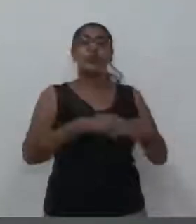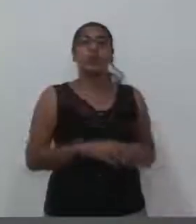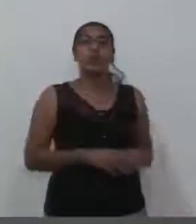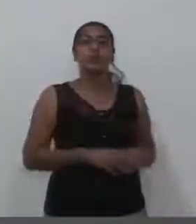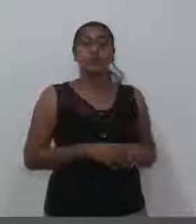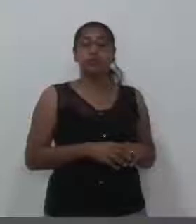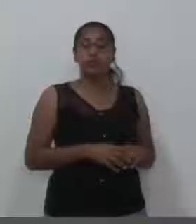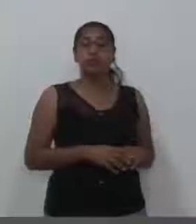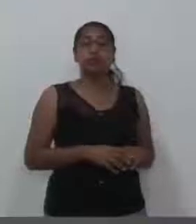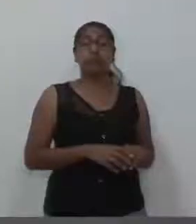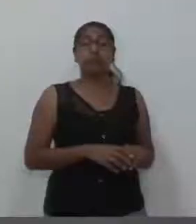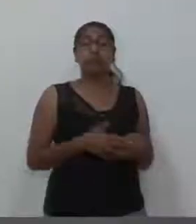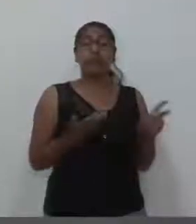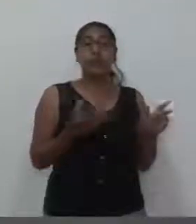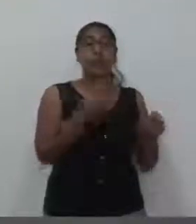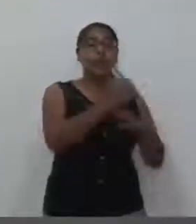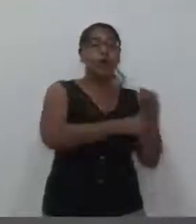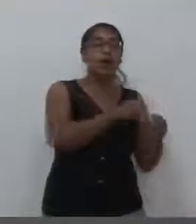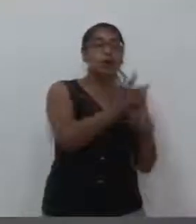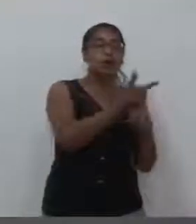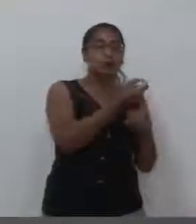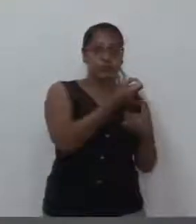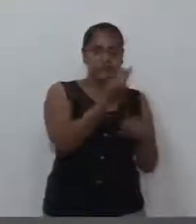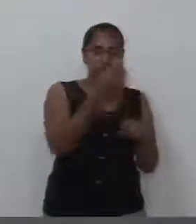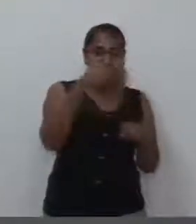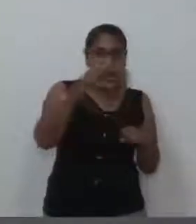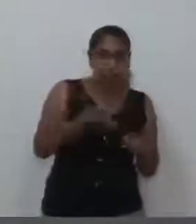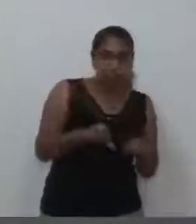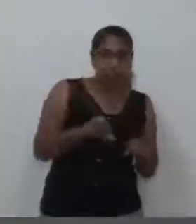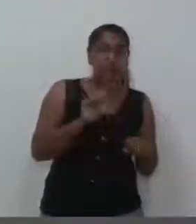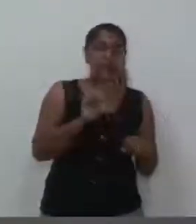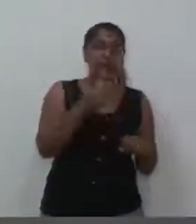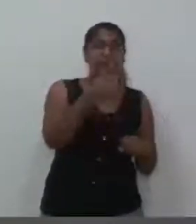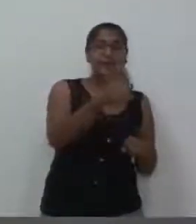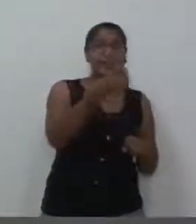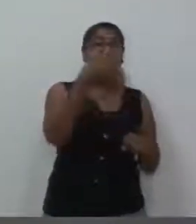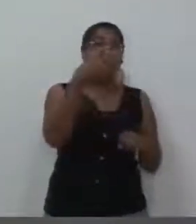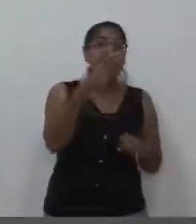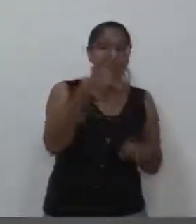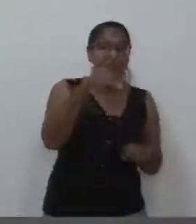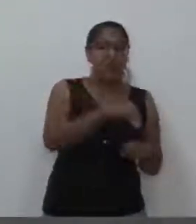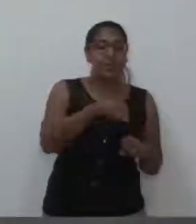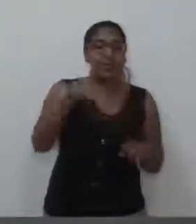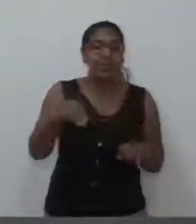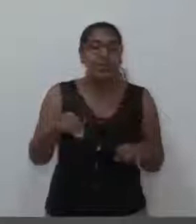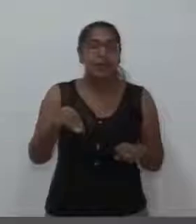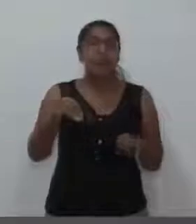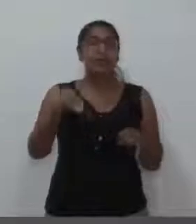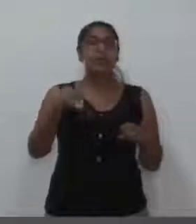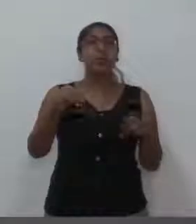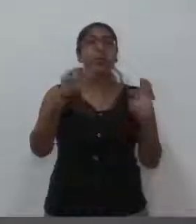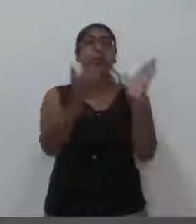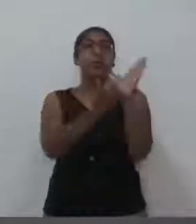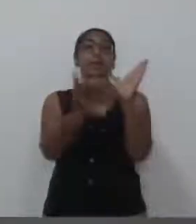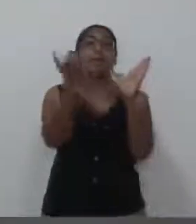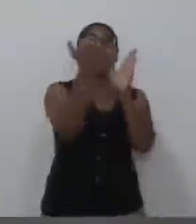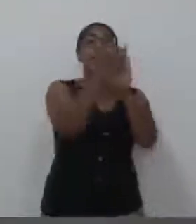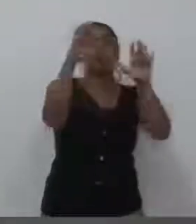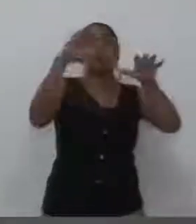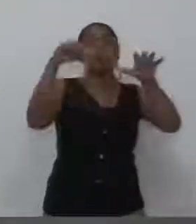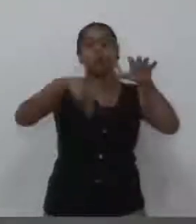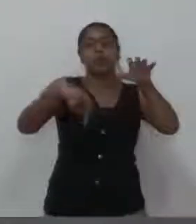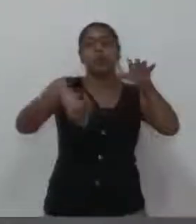ou seja, exatamente 13 milímetros a mais de chuva na cidade de